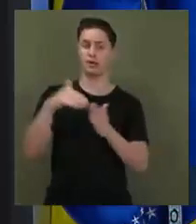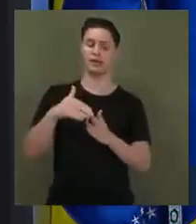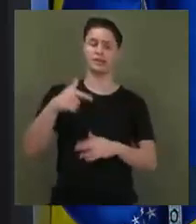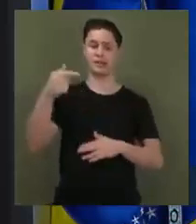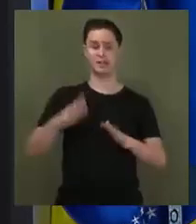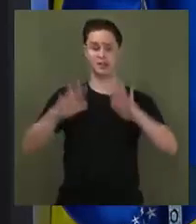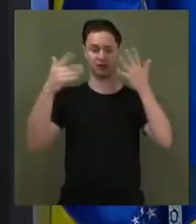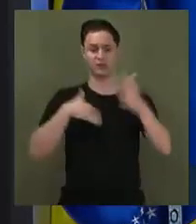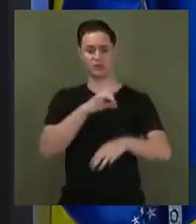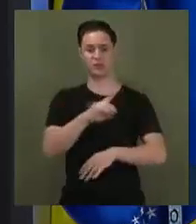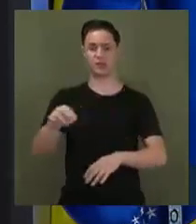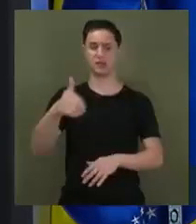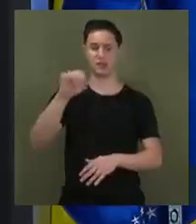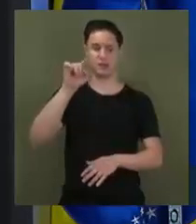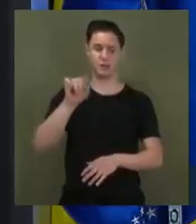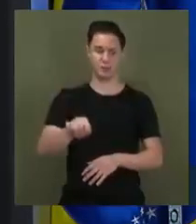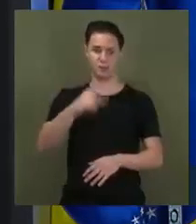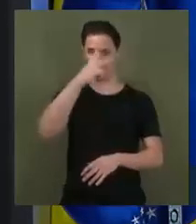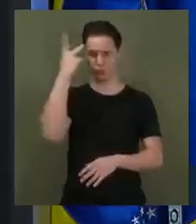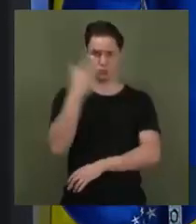mil vacinados de miocardite.